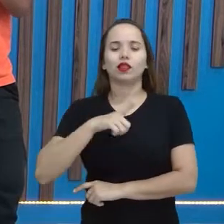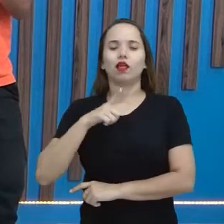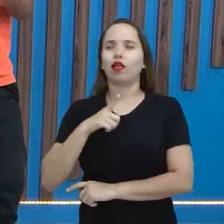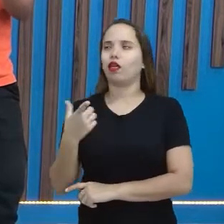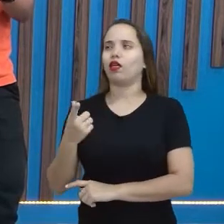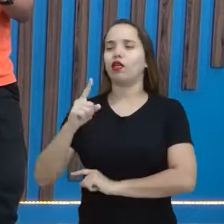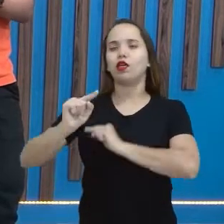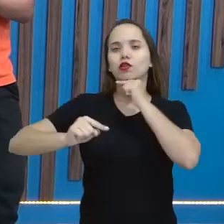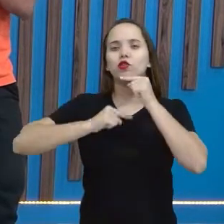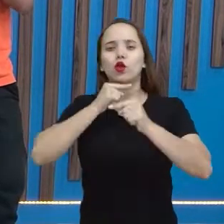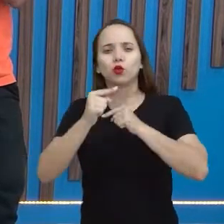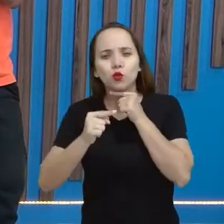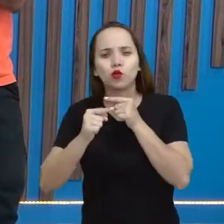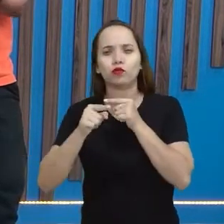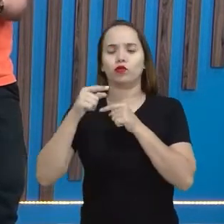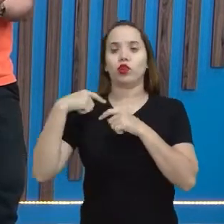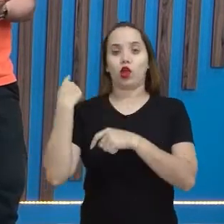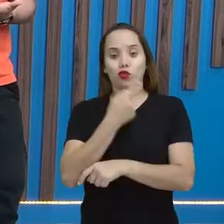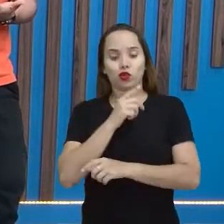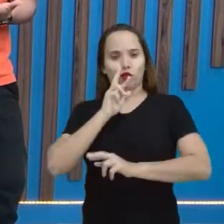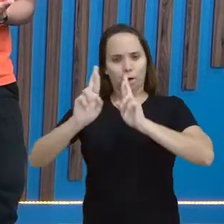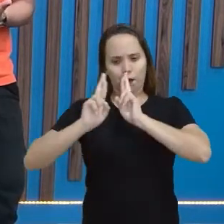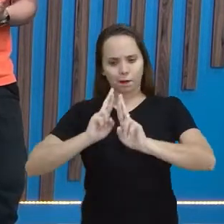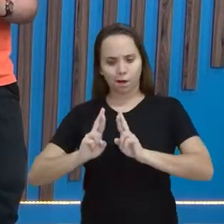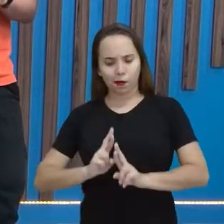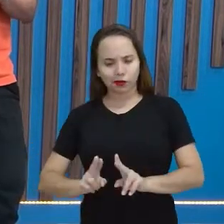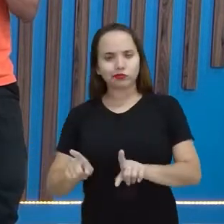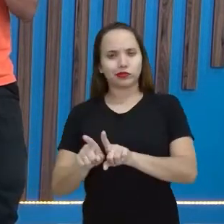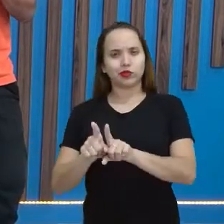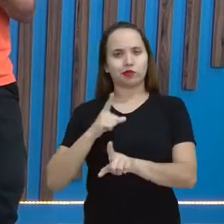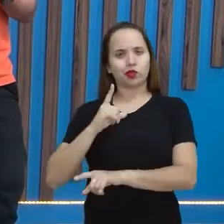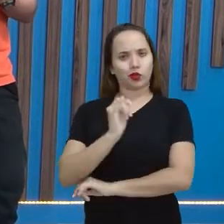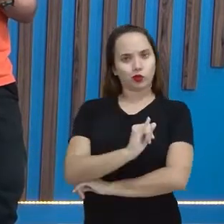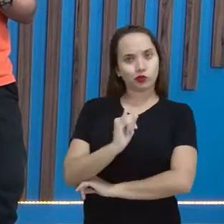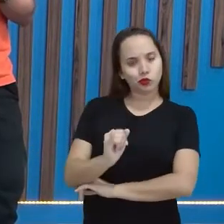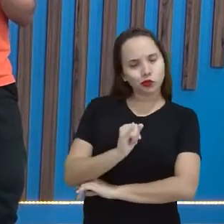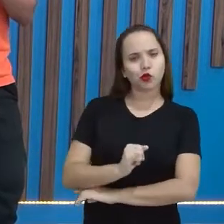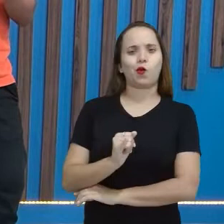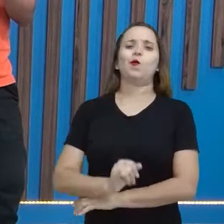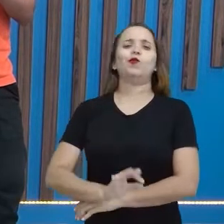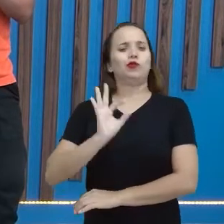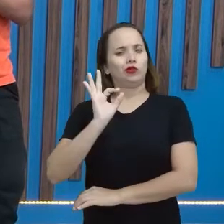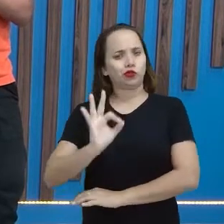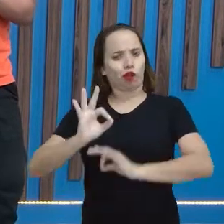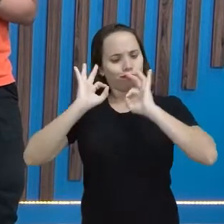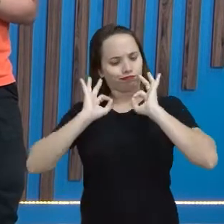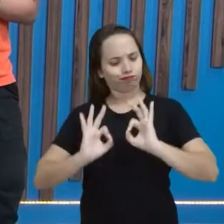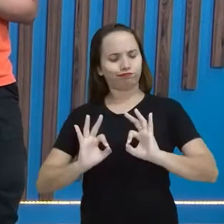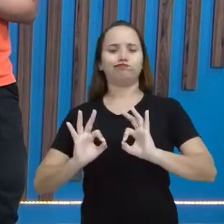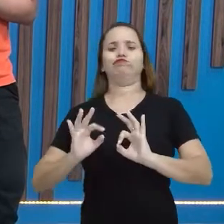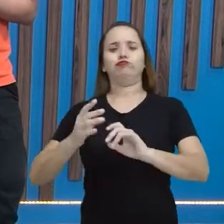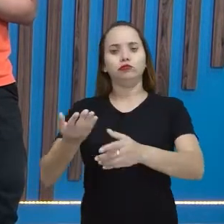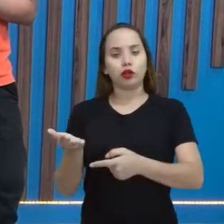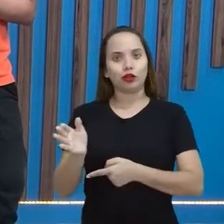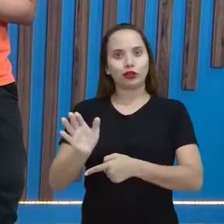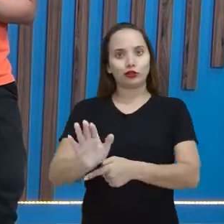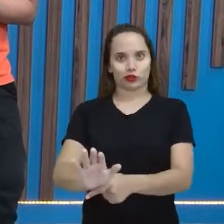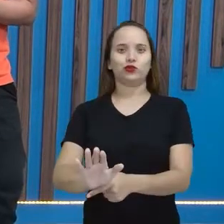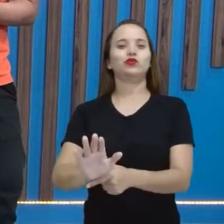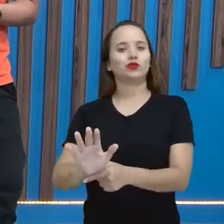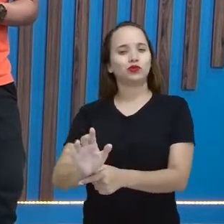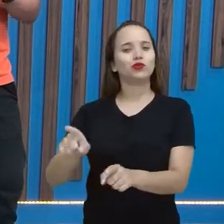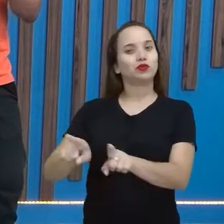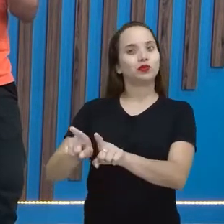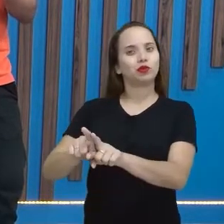Tirar as dúvidas mesmo. Então os tutores e as tutoras estão aí, né, muito bem preparados para justamente fazer essa ponte,